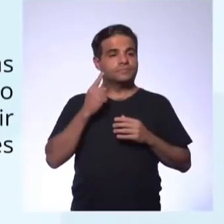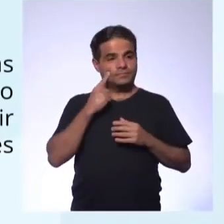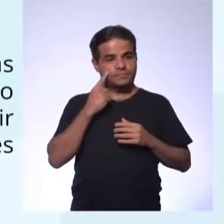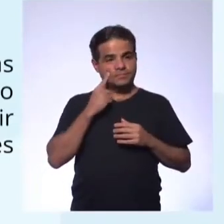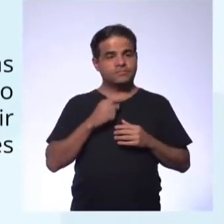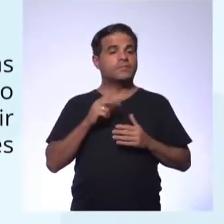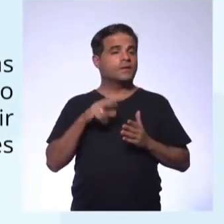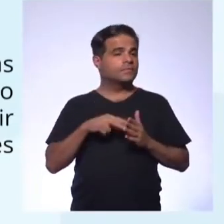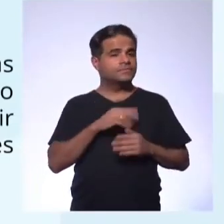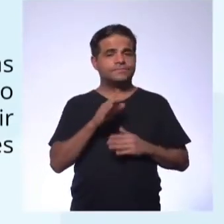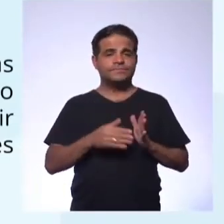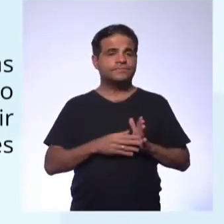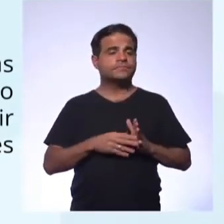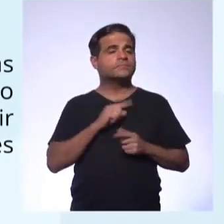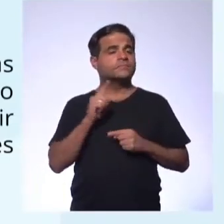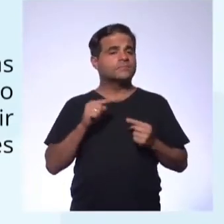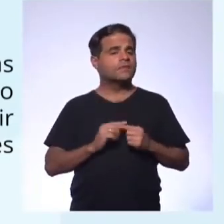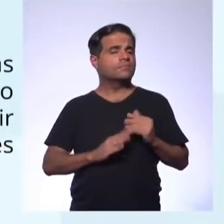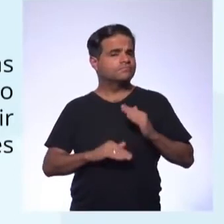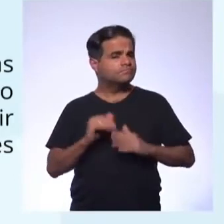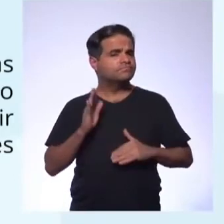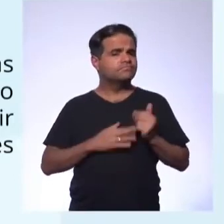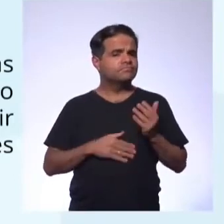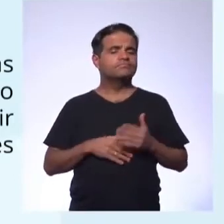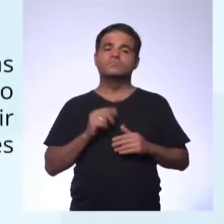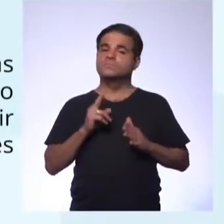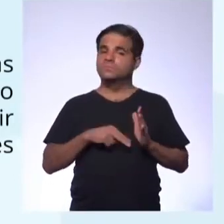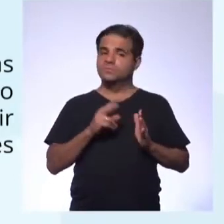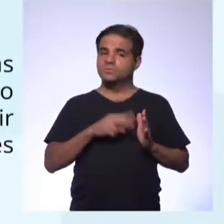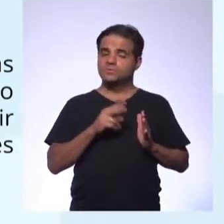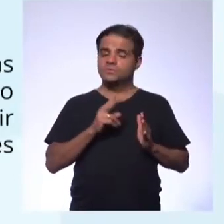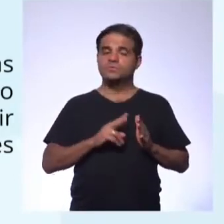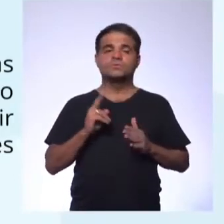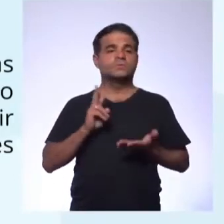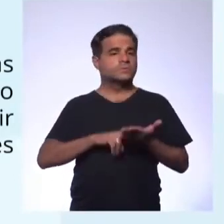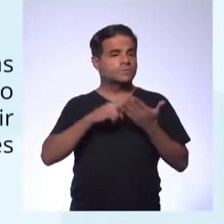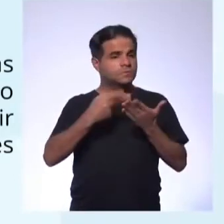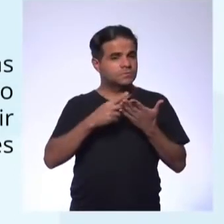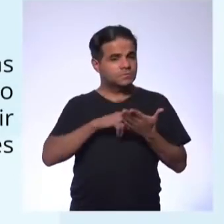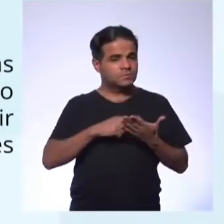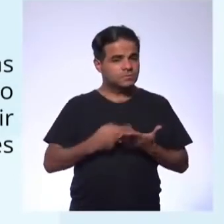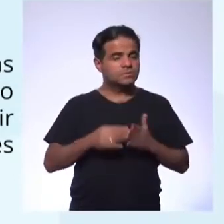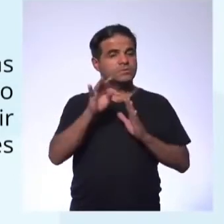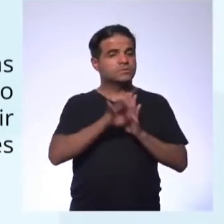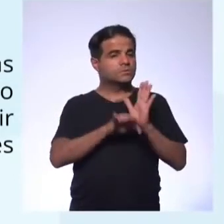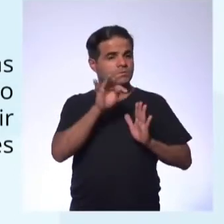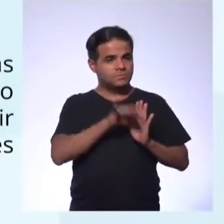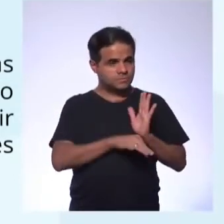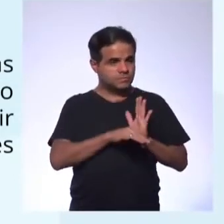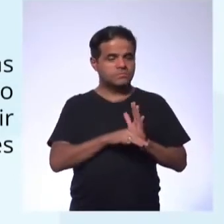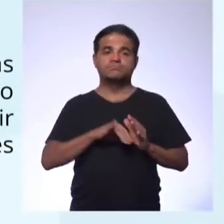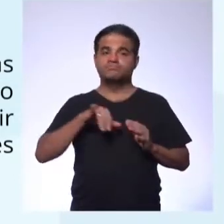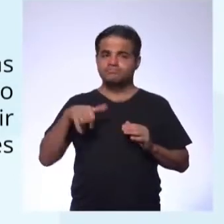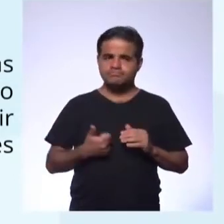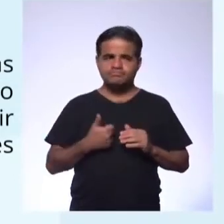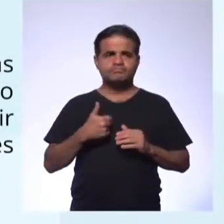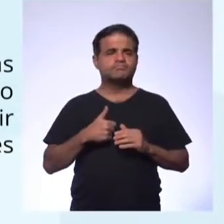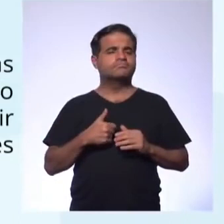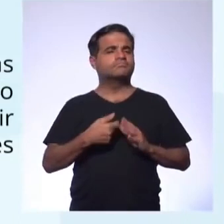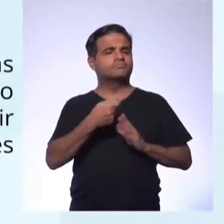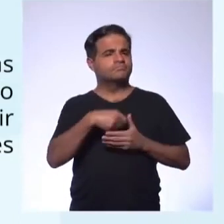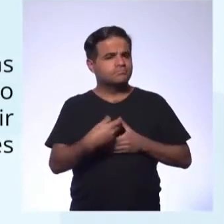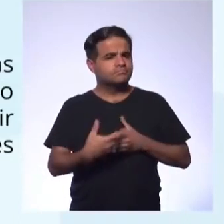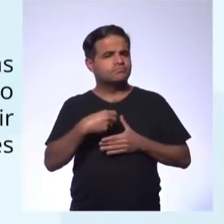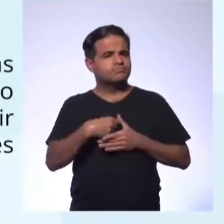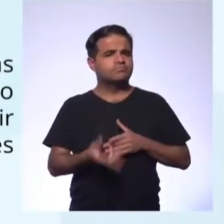os sentidos. O objetivo da aula é praticar a leitura e a interpretação textual, aproveitando o